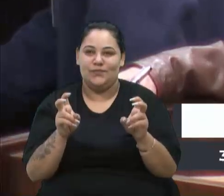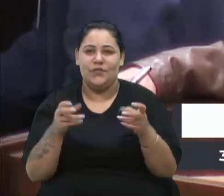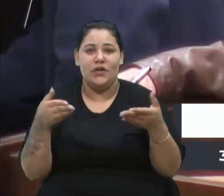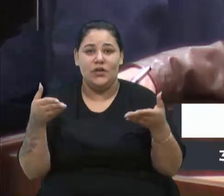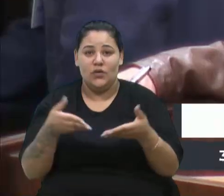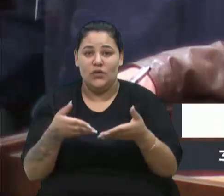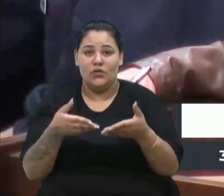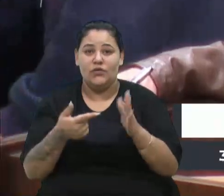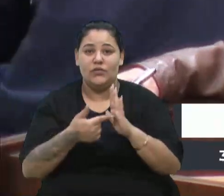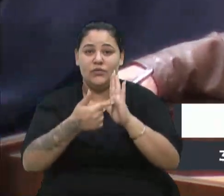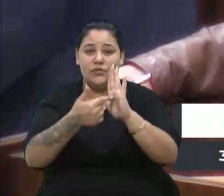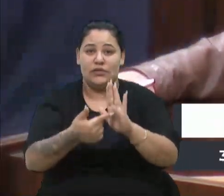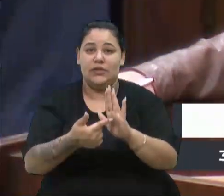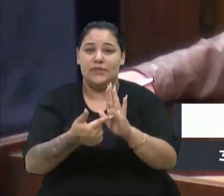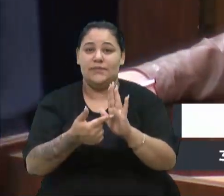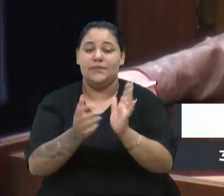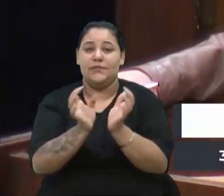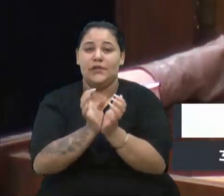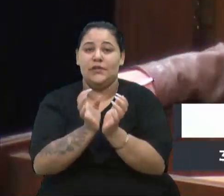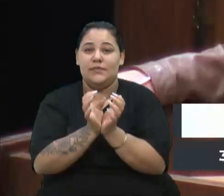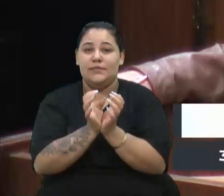vou destacar, colega